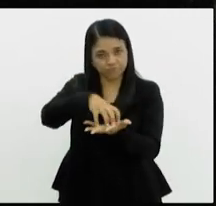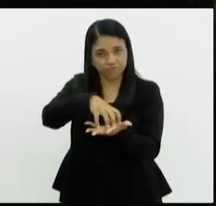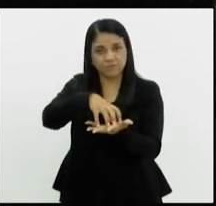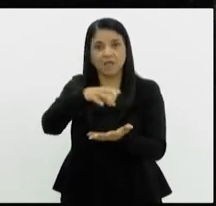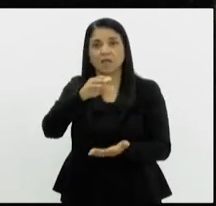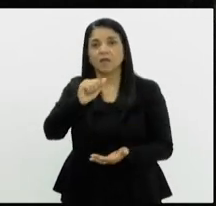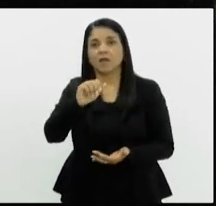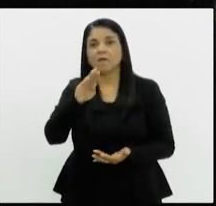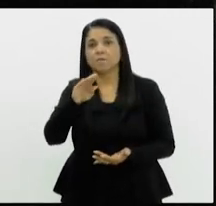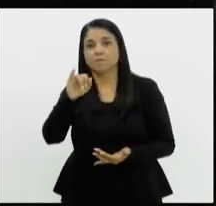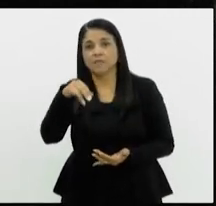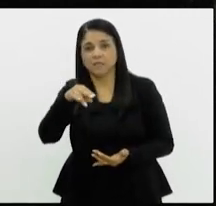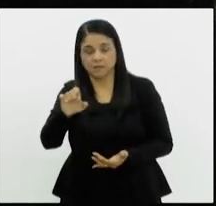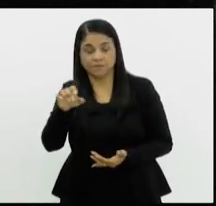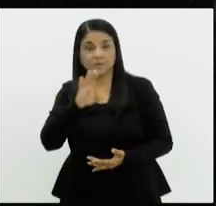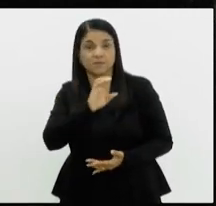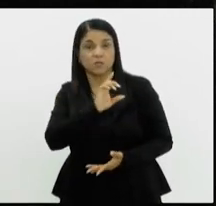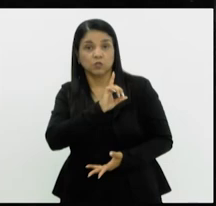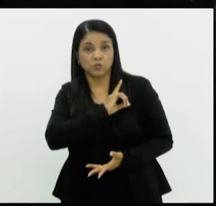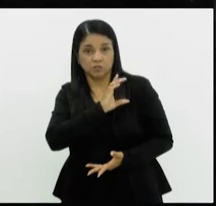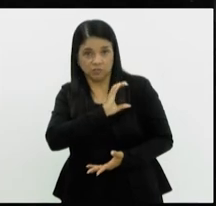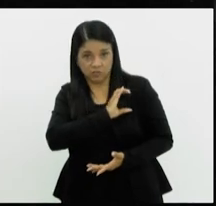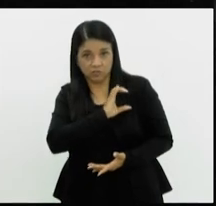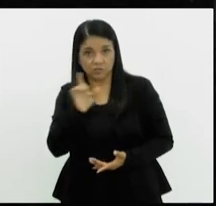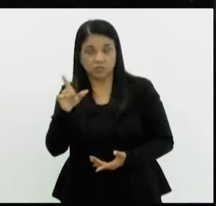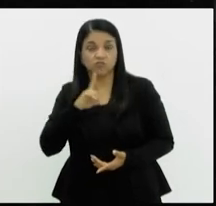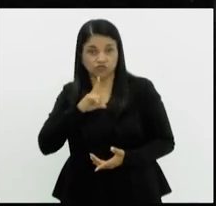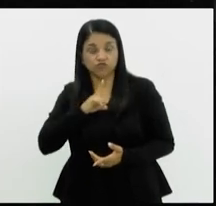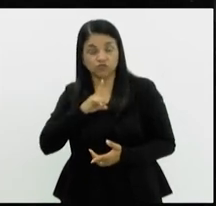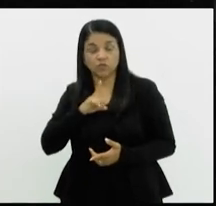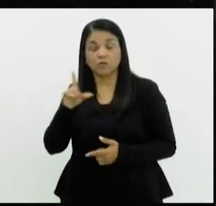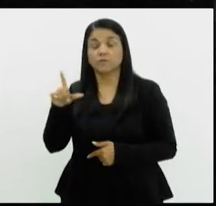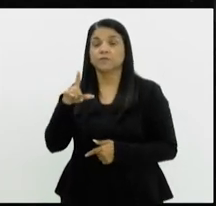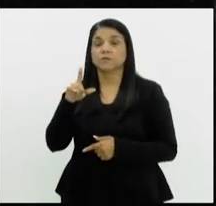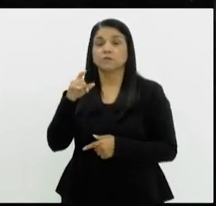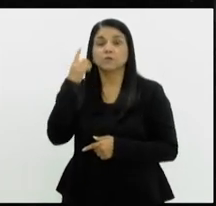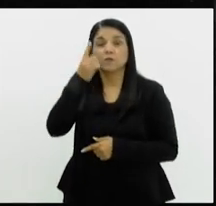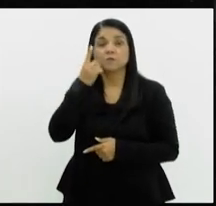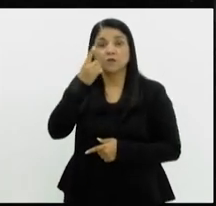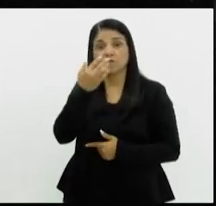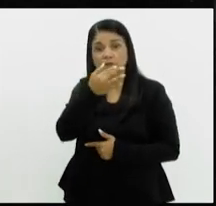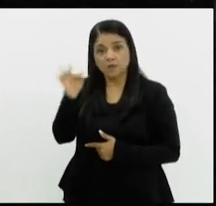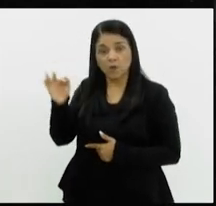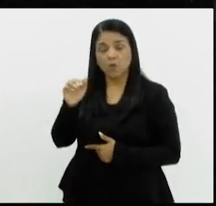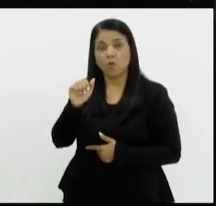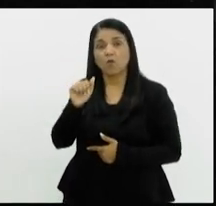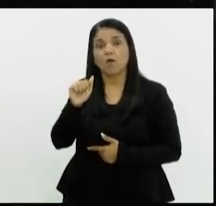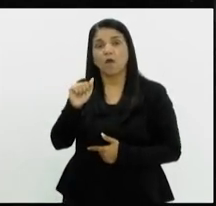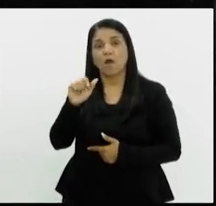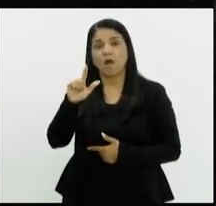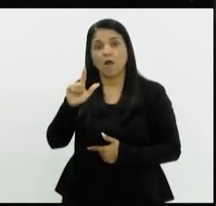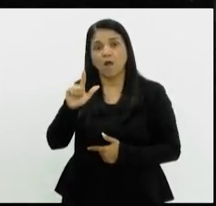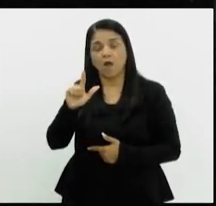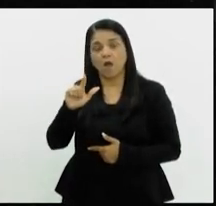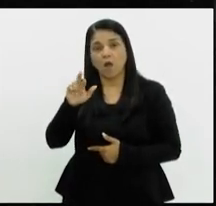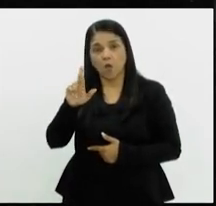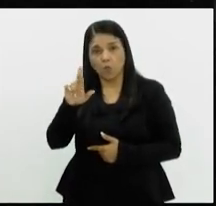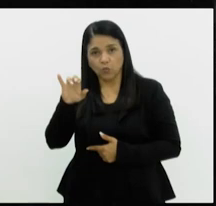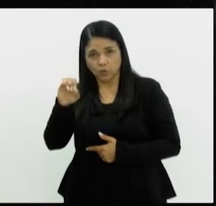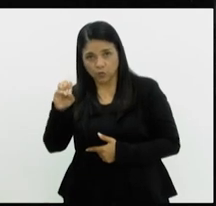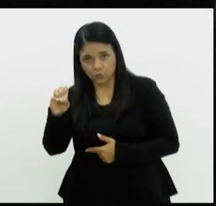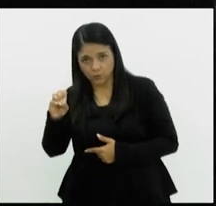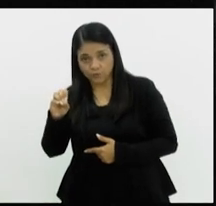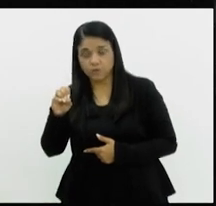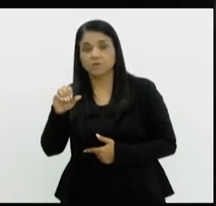lá na Mangueirinha e tinha um deputado federal deputado Áureo e eu falei assim a polícia enxuga